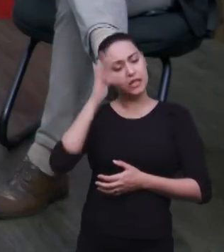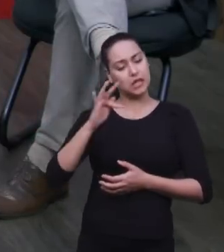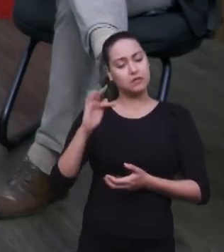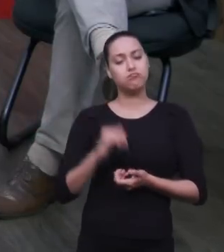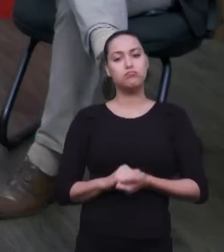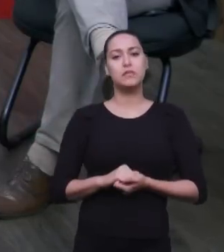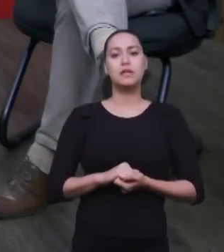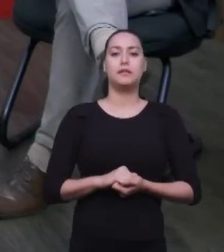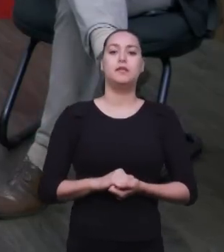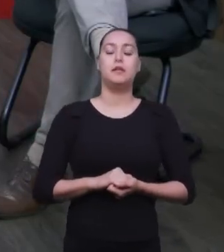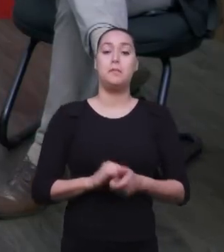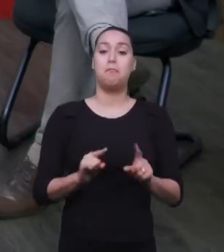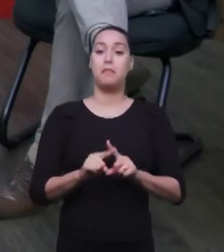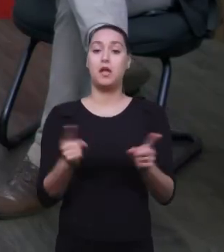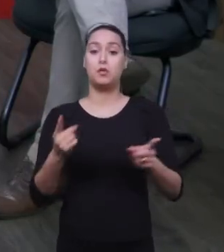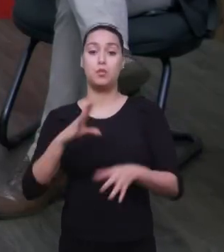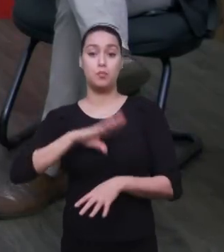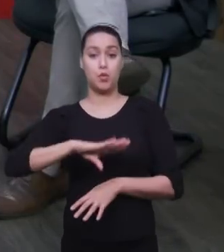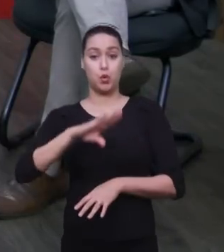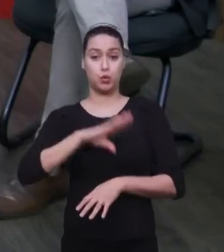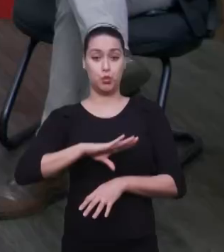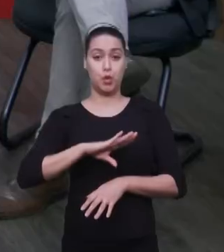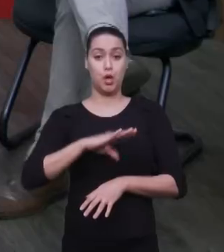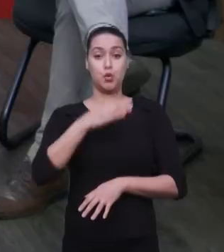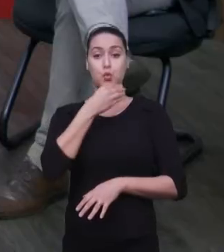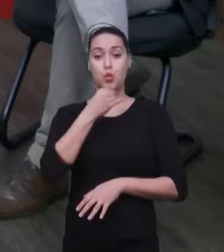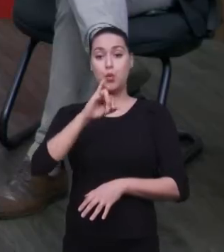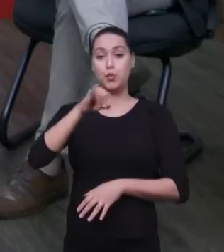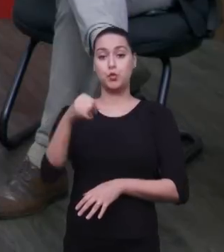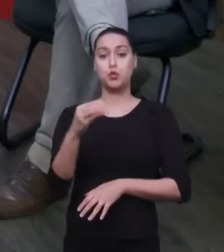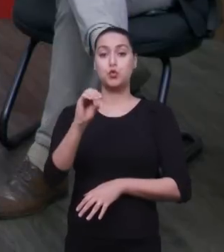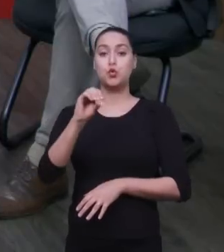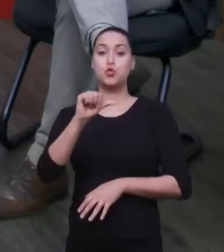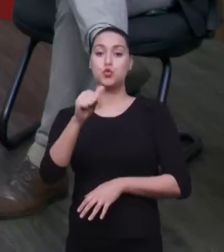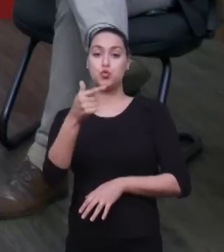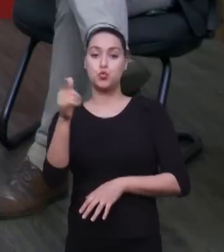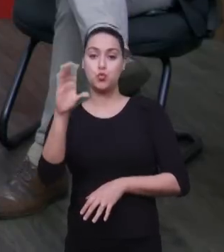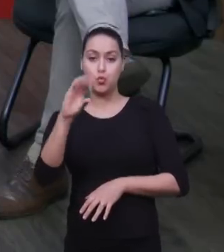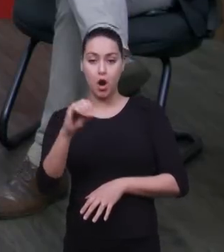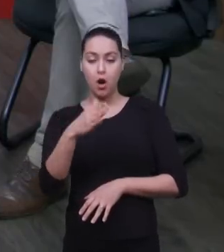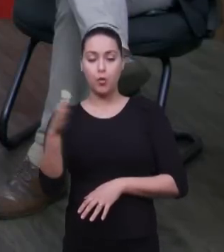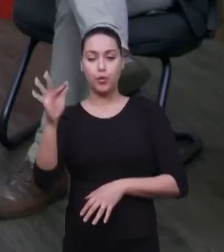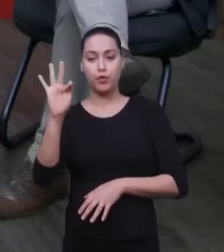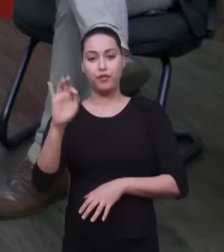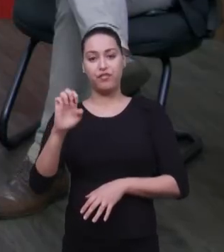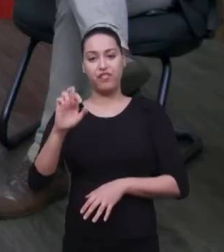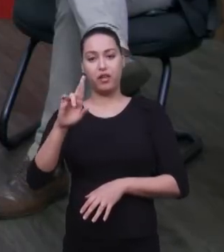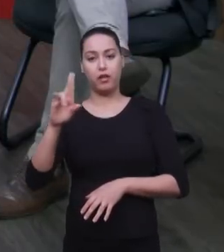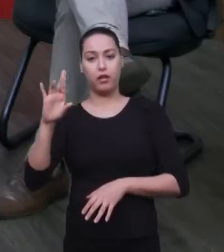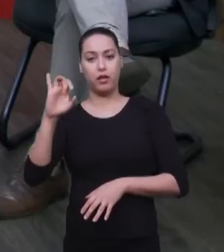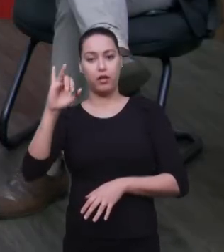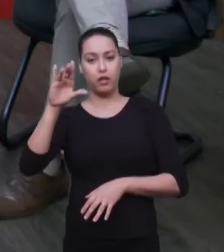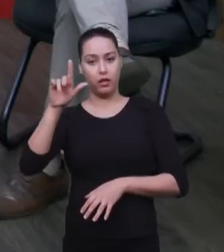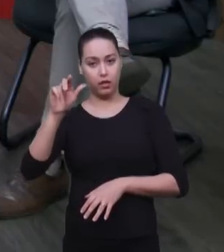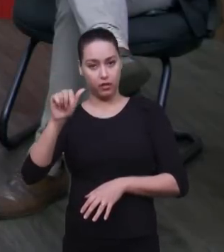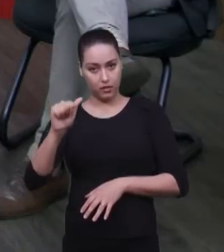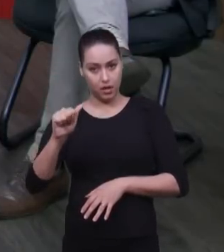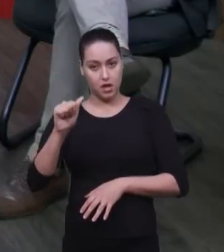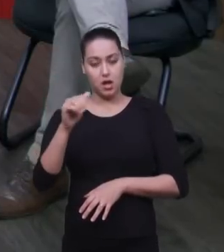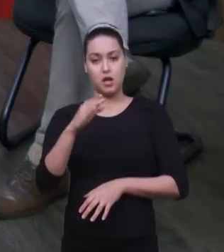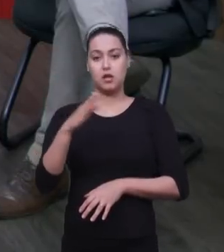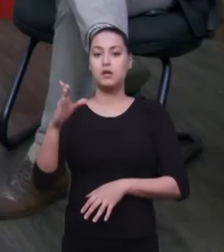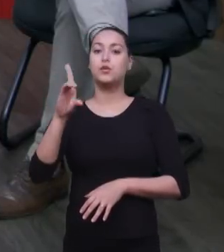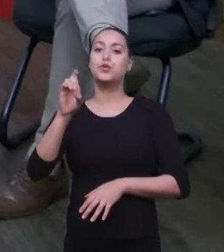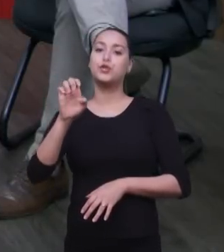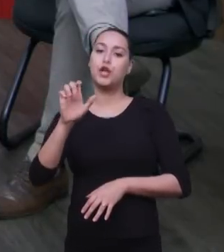traduções, né? Mas em português, o João Ferreira de Almeida, no século XVII, ele fez a tradução e encontrou